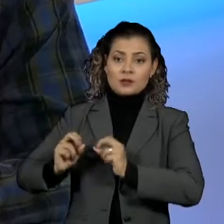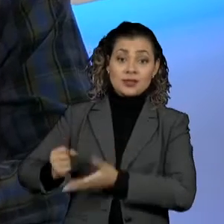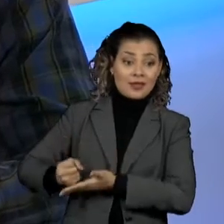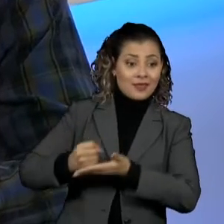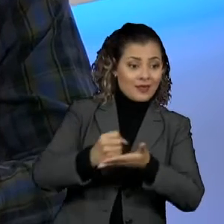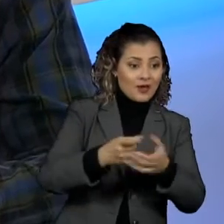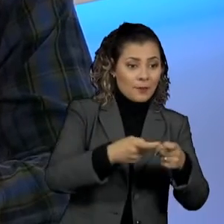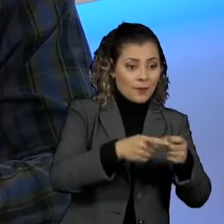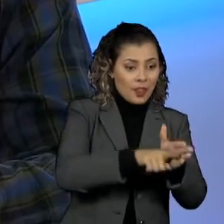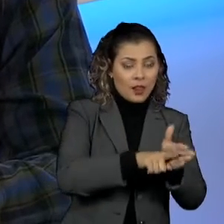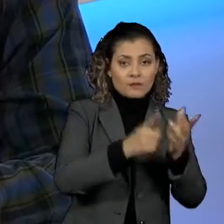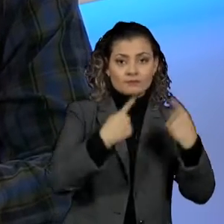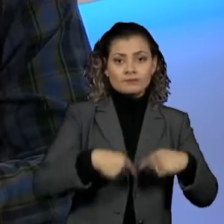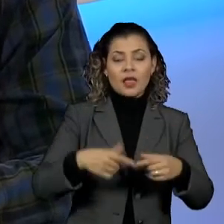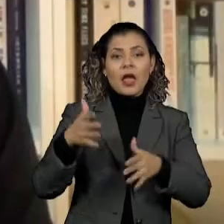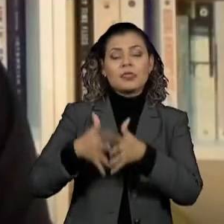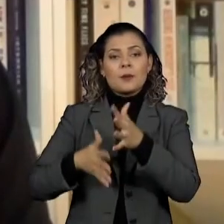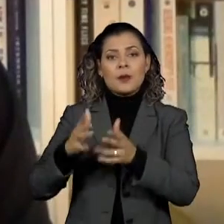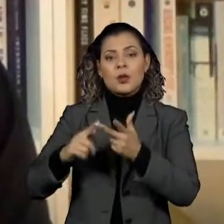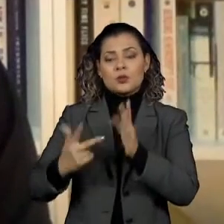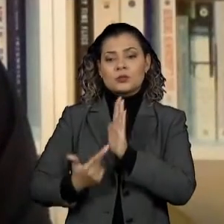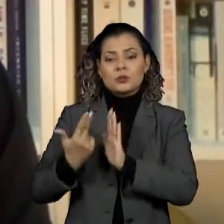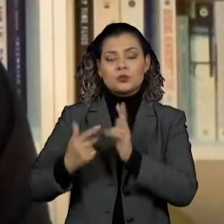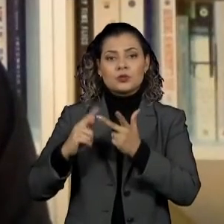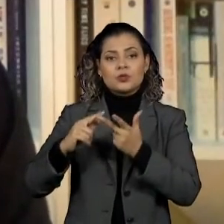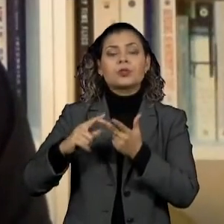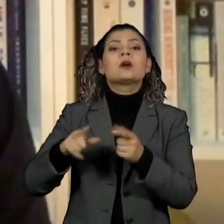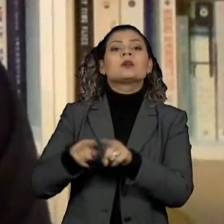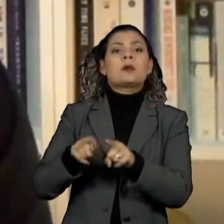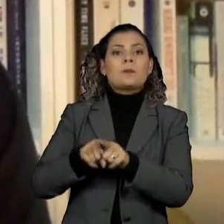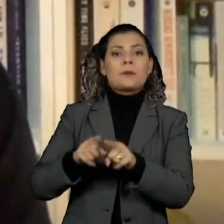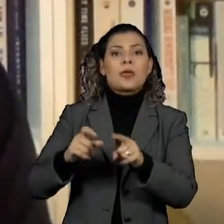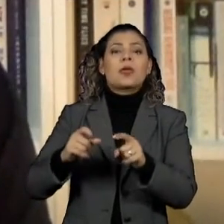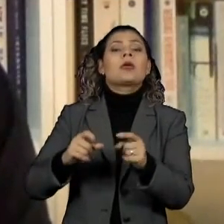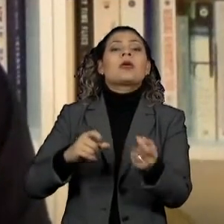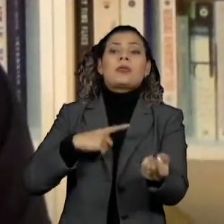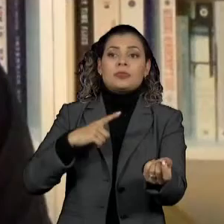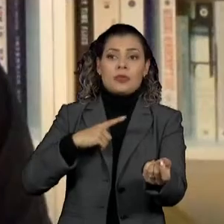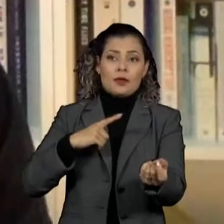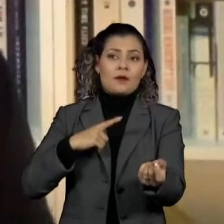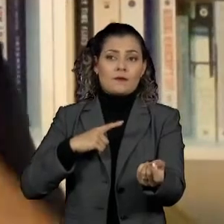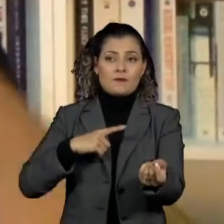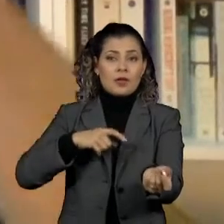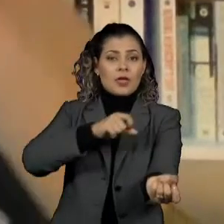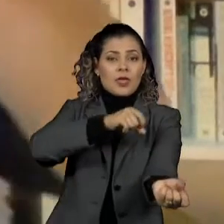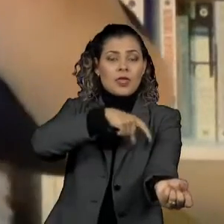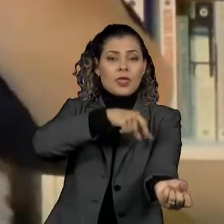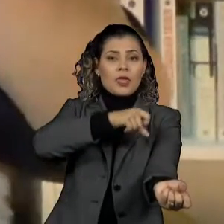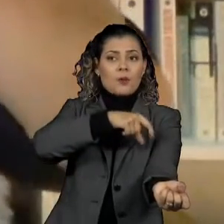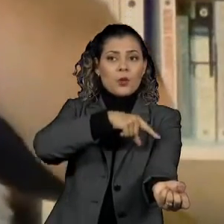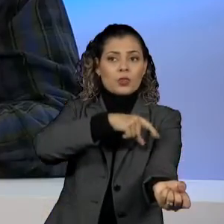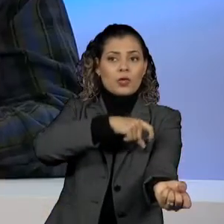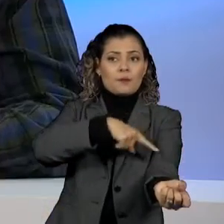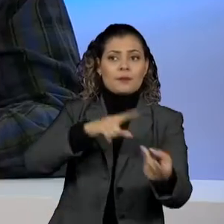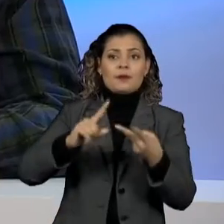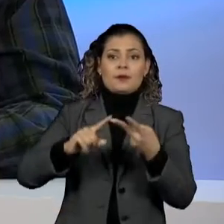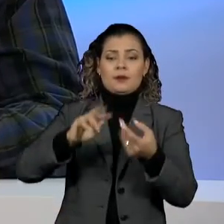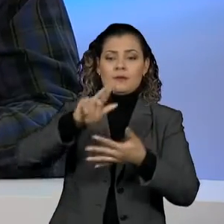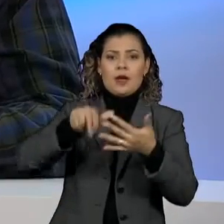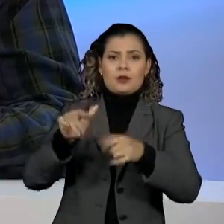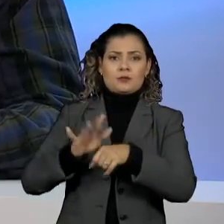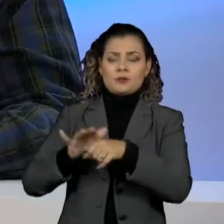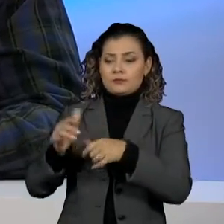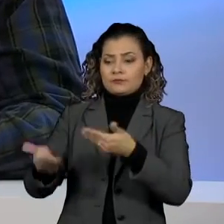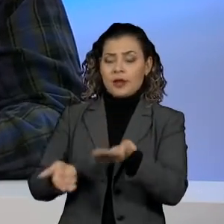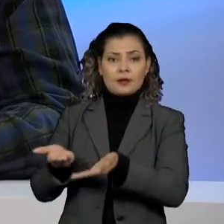Impactou também quimioterapia, cirurgia, radioterapia. Qual é a orientação para esses pacientes, essas pessoas que